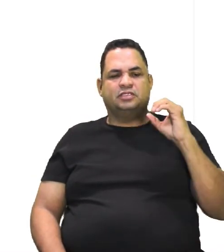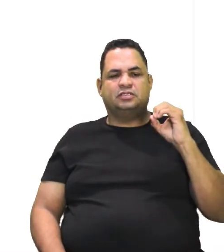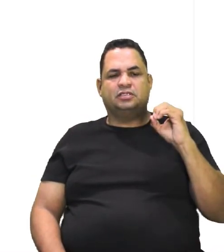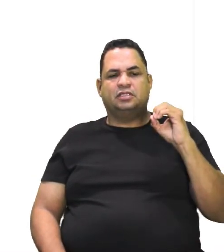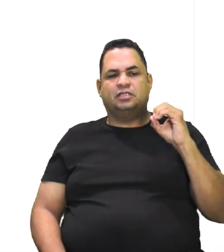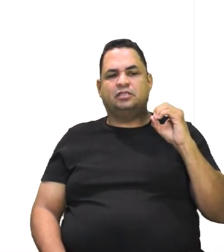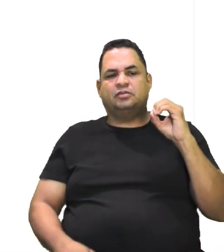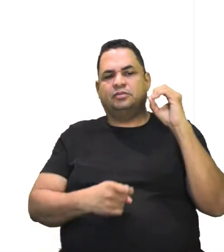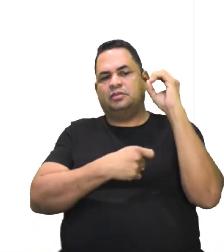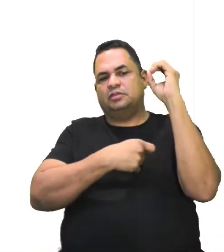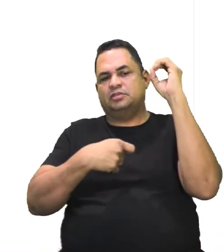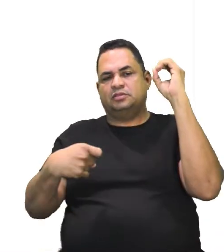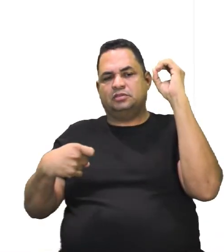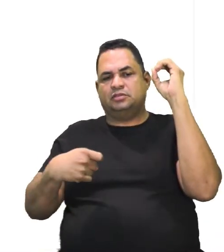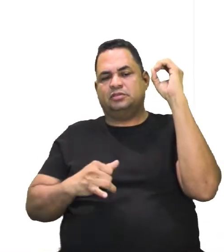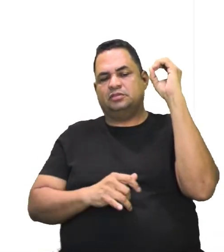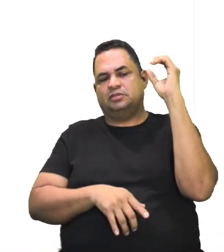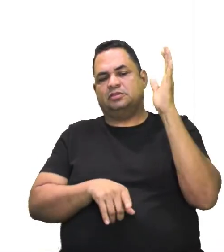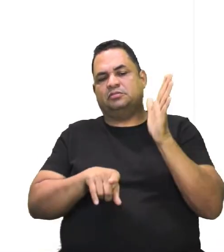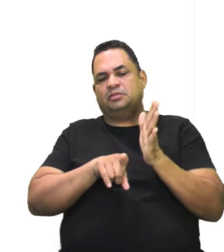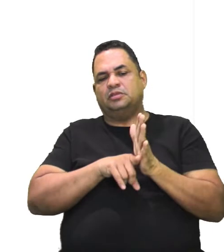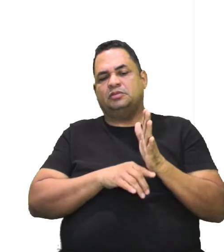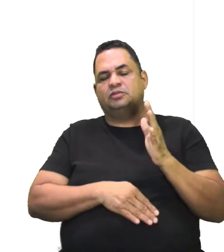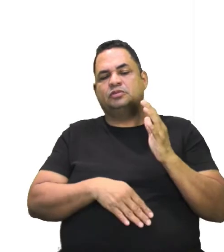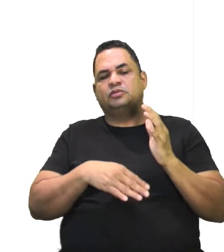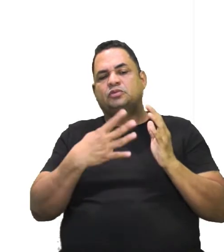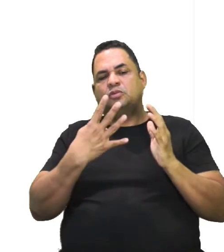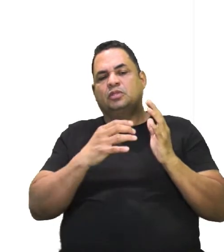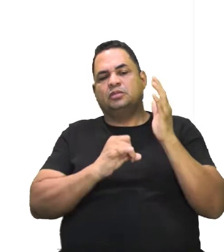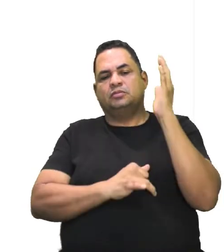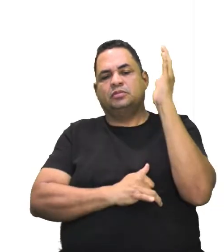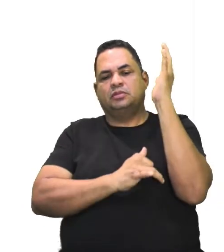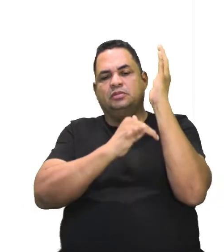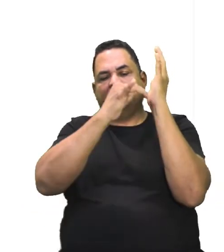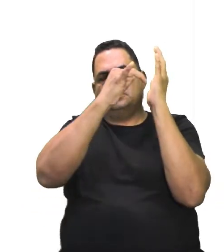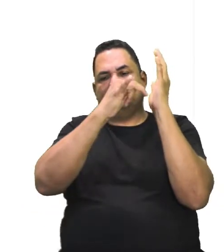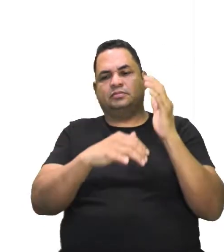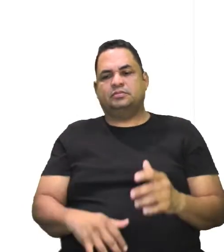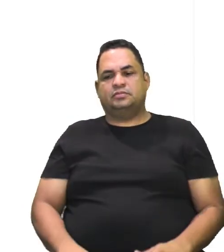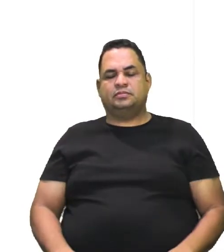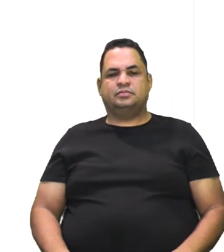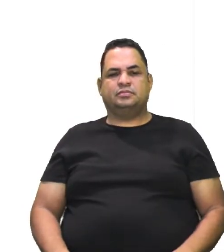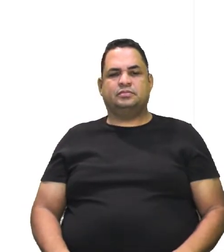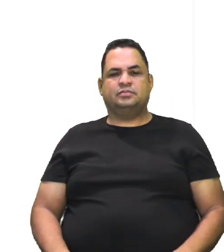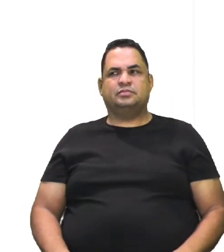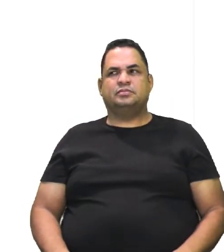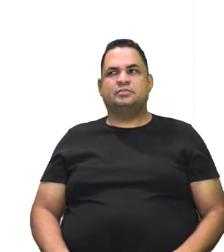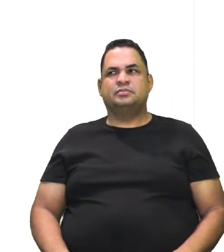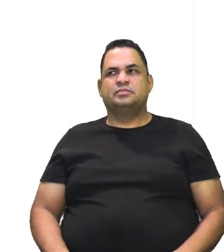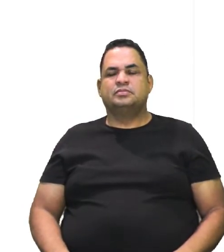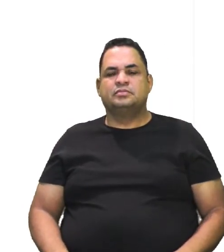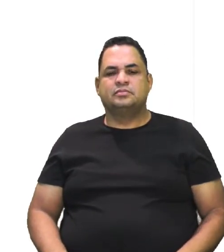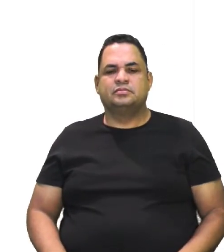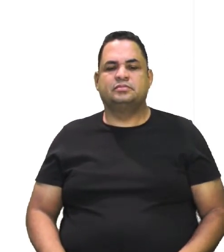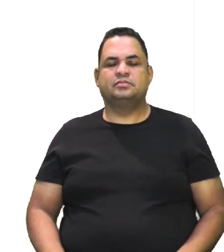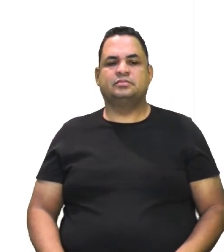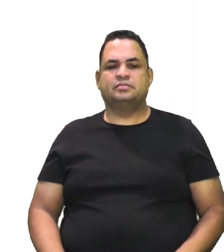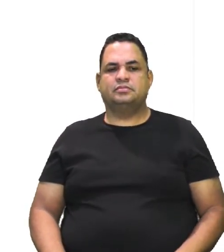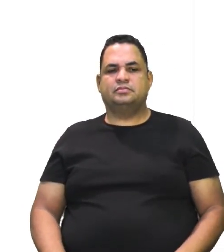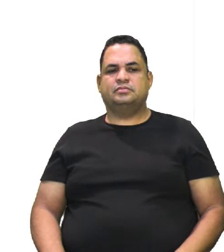menos 4 para Y. Então a gente já sabe que está em cima do eixo Y Isso. para baixo, né? Por isso que é bom o quiz, né?